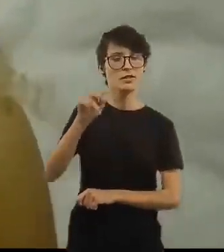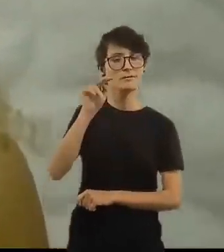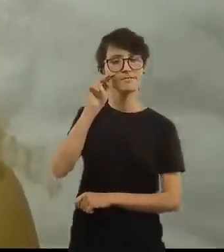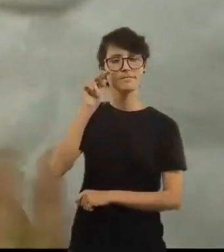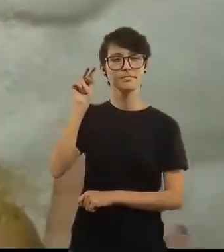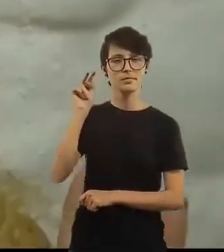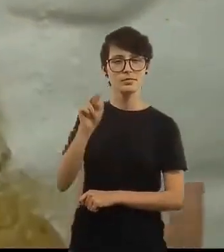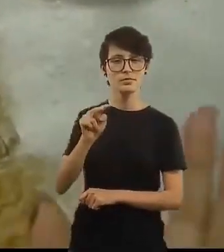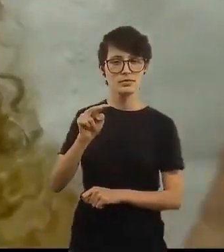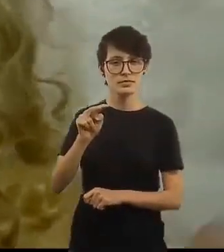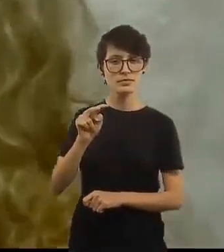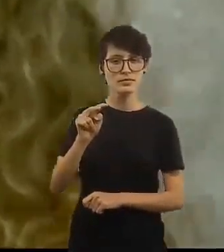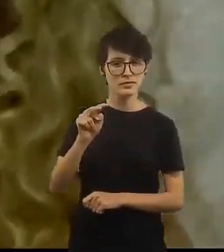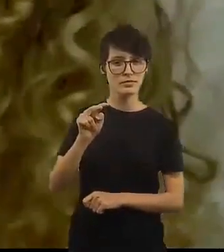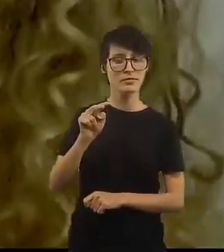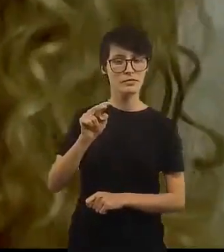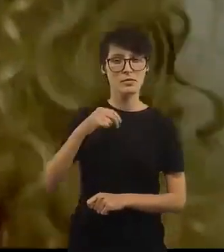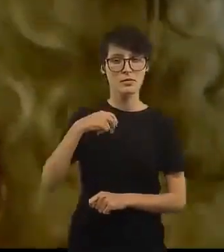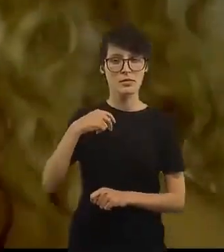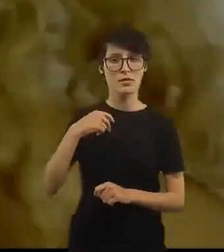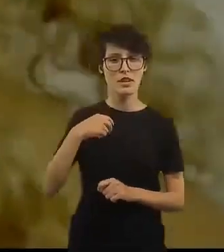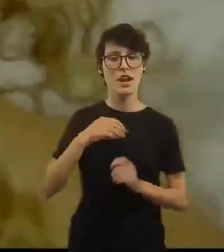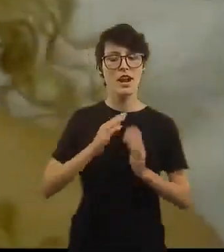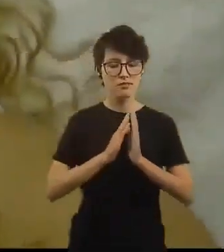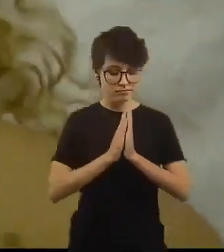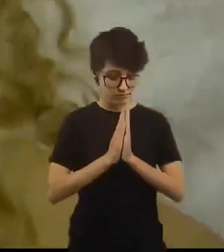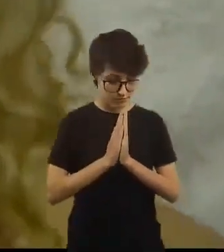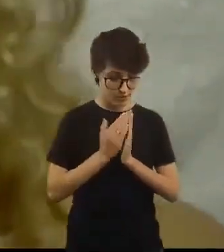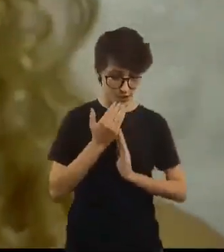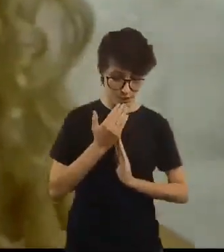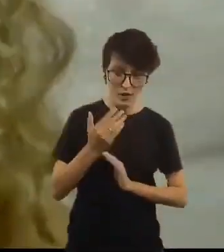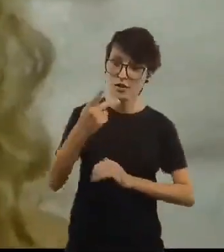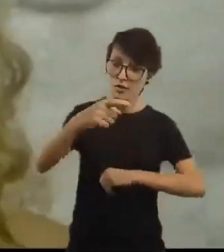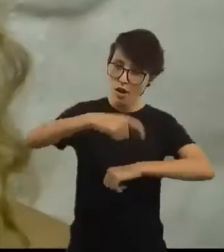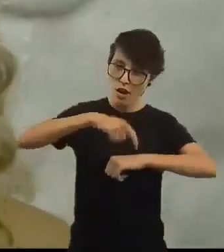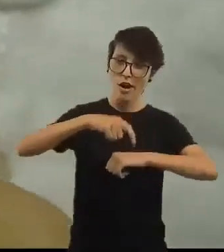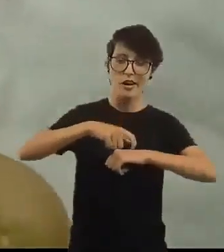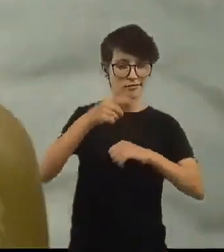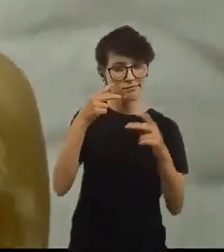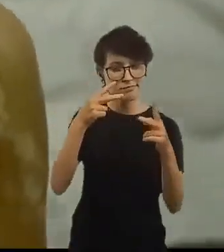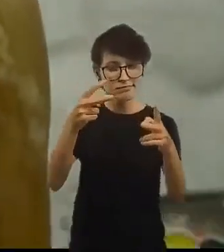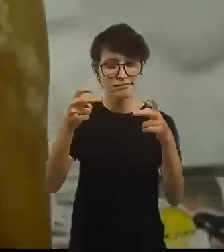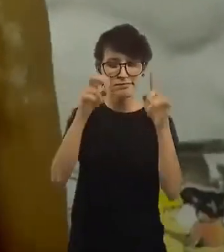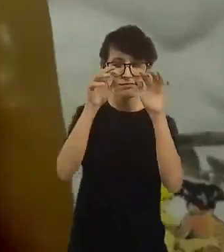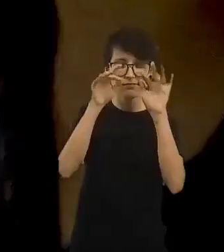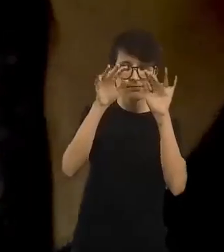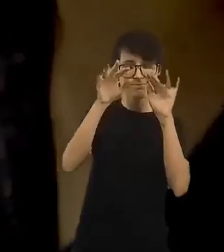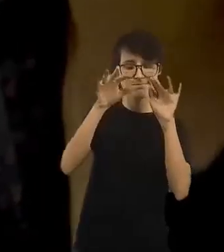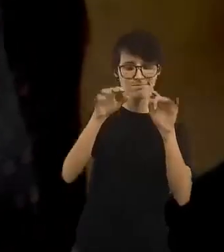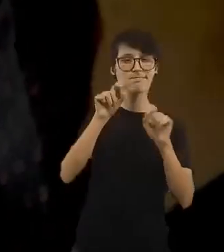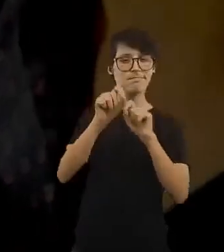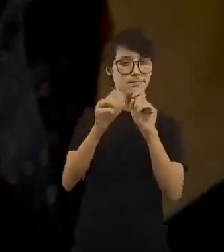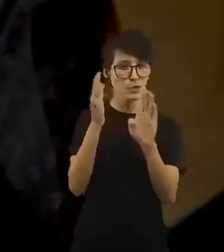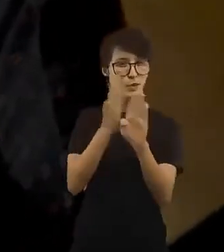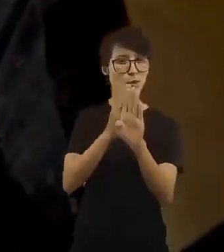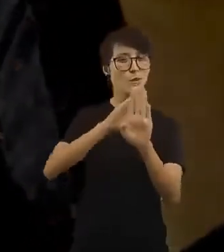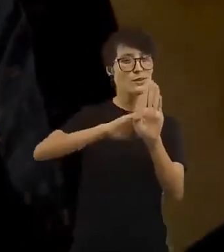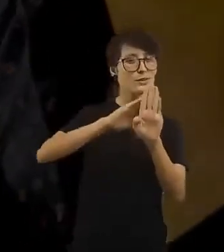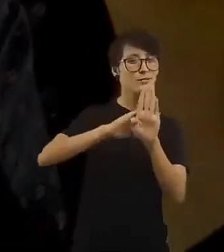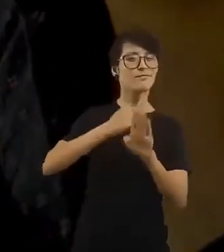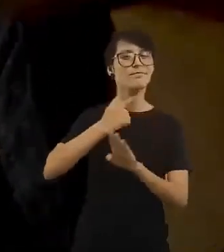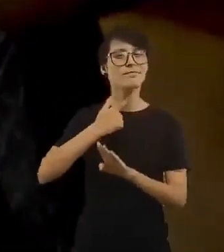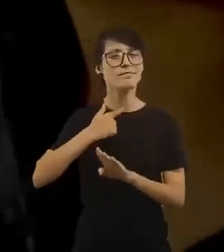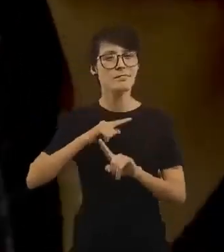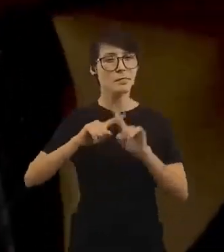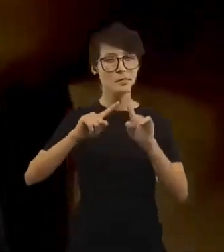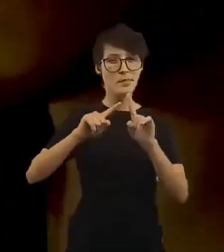orou. E seu momento chegou, chegou. Eu vejo nos teus olhos o teu maior desejo. Mas não o sufoque por medo,